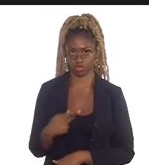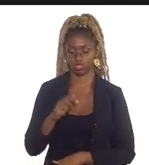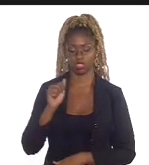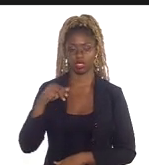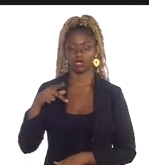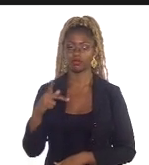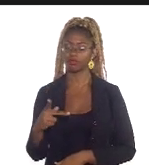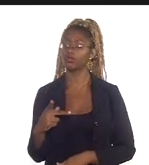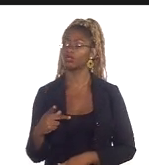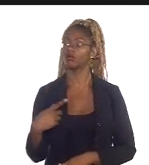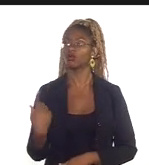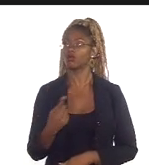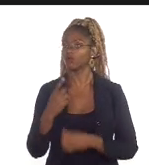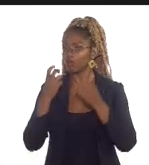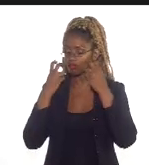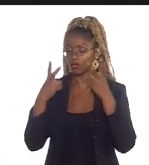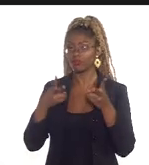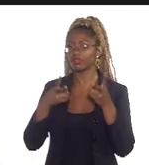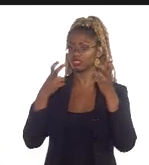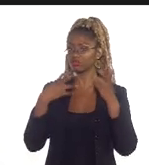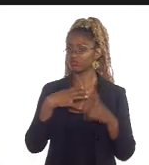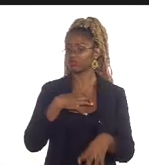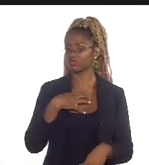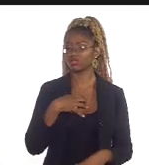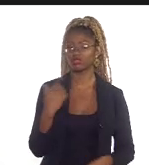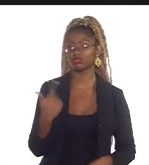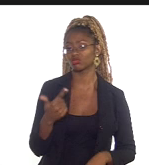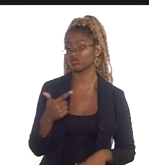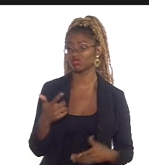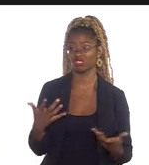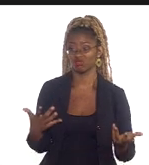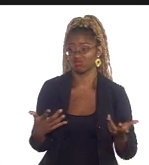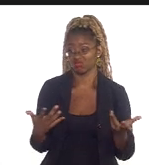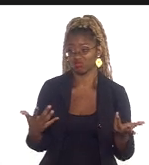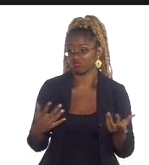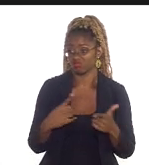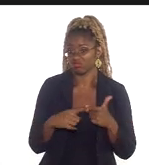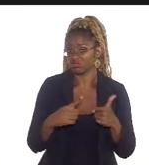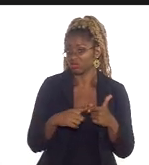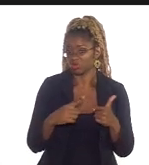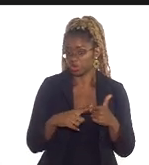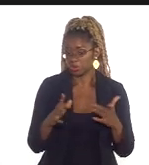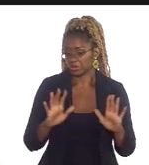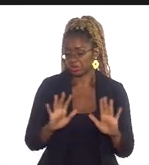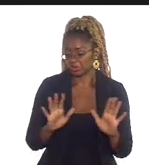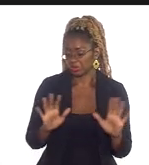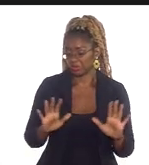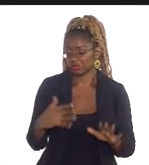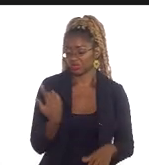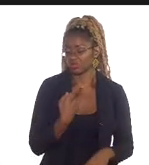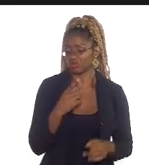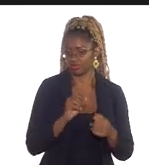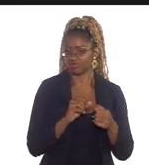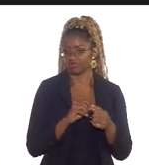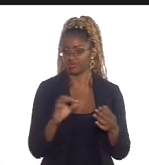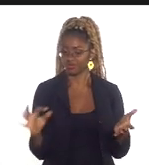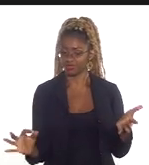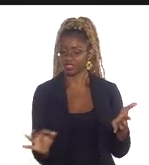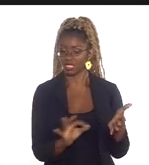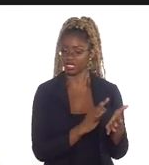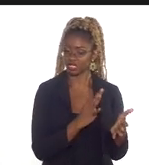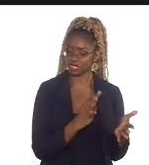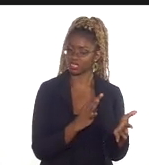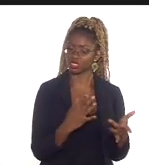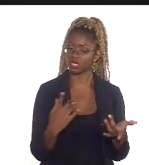nós estamos vendo que não há nenhuma assim, restrição para nós fazermos assinarmos